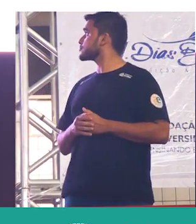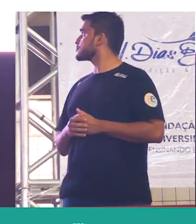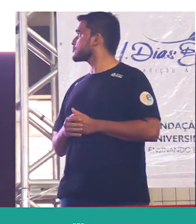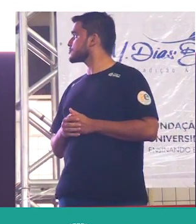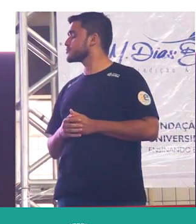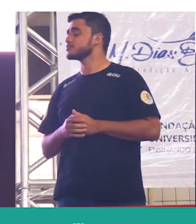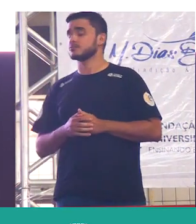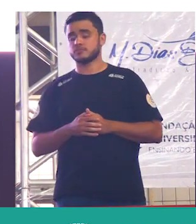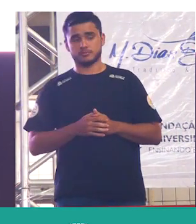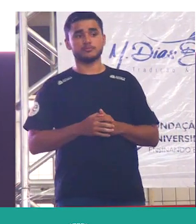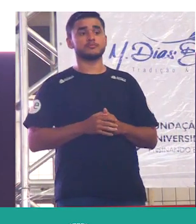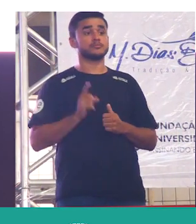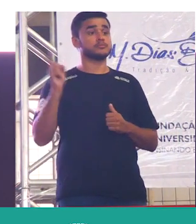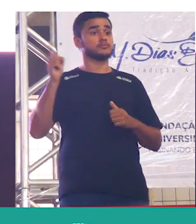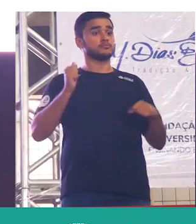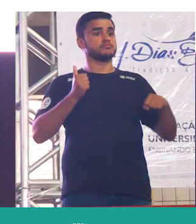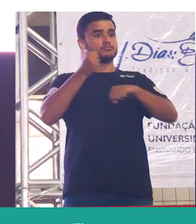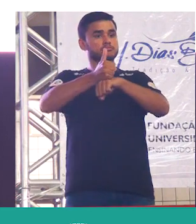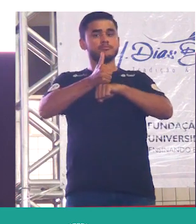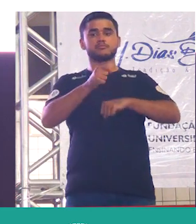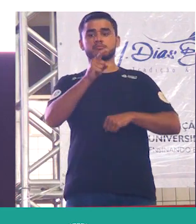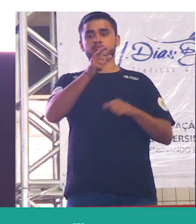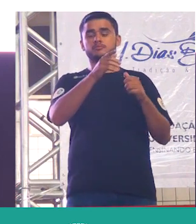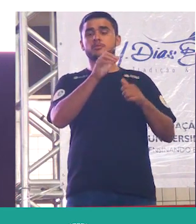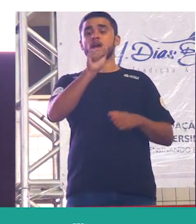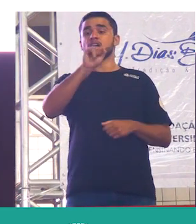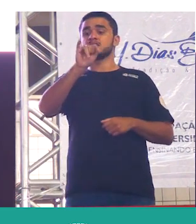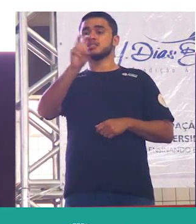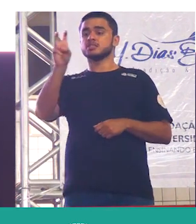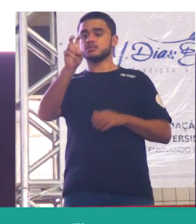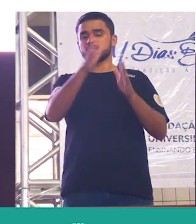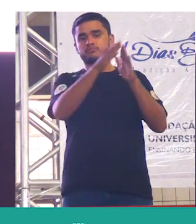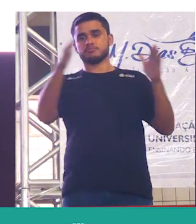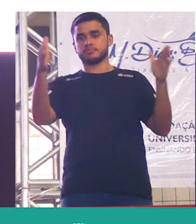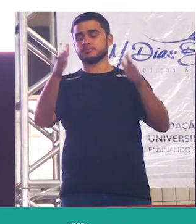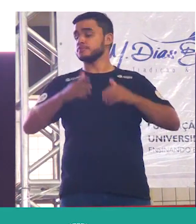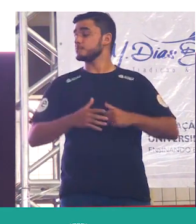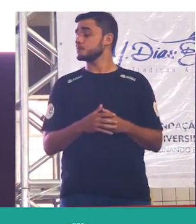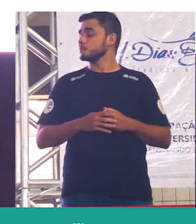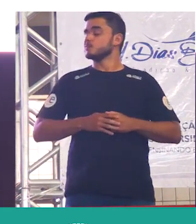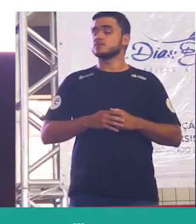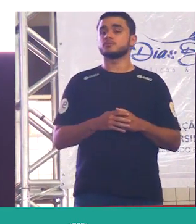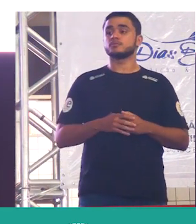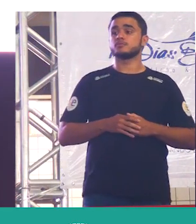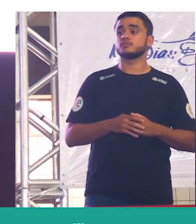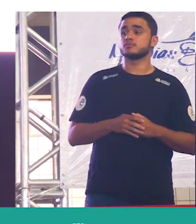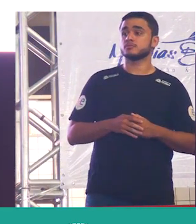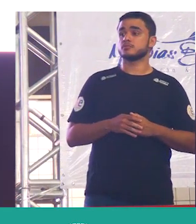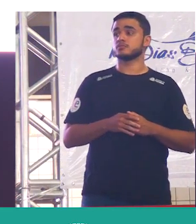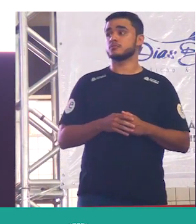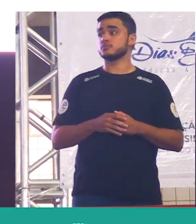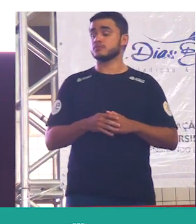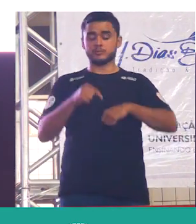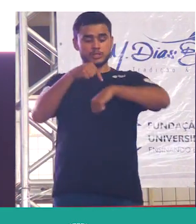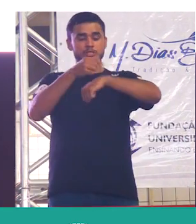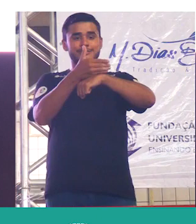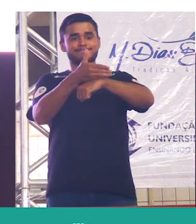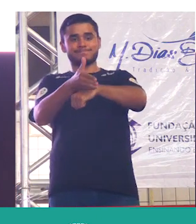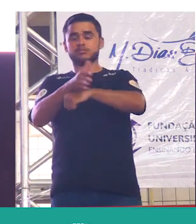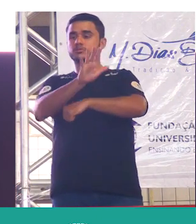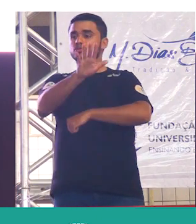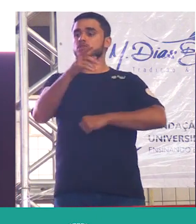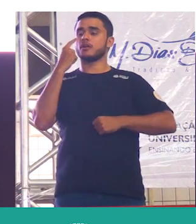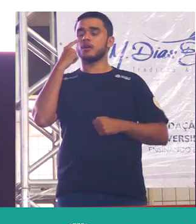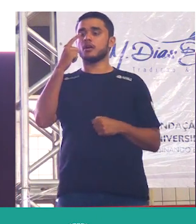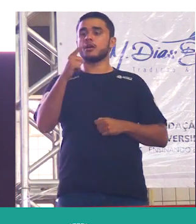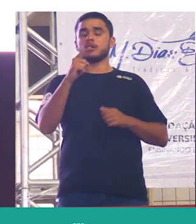em cujo governo se deu a edição do AI-5. Então, pessoal, acho que quase encerrando a aula e também